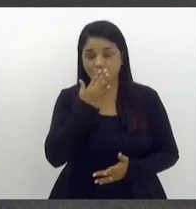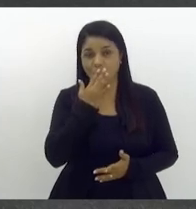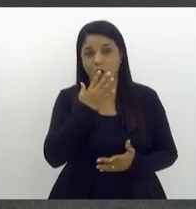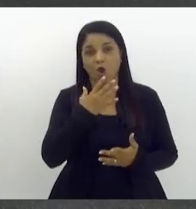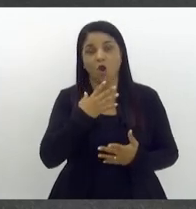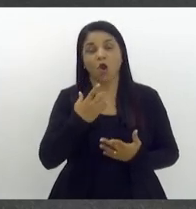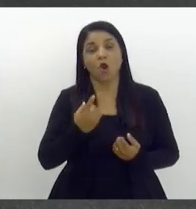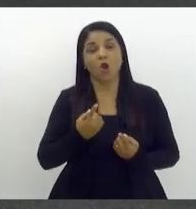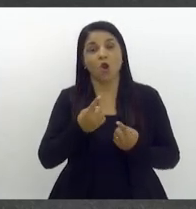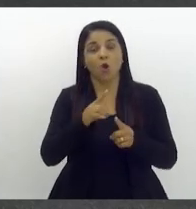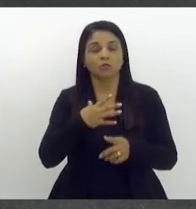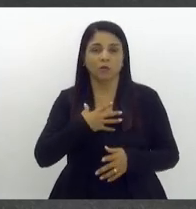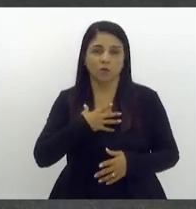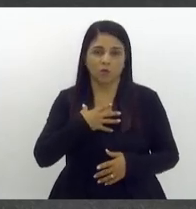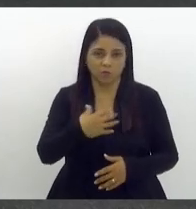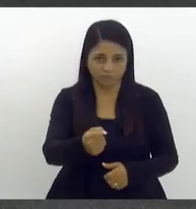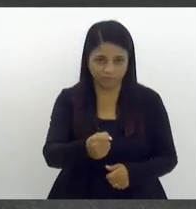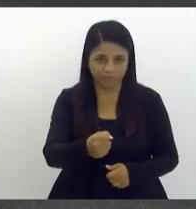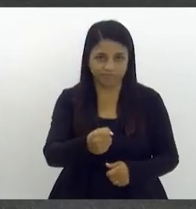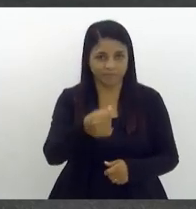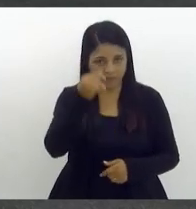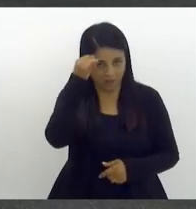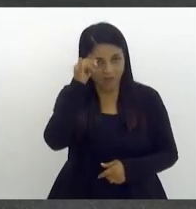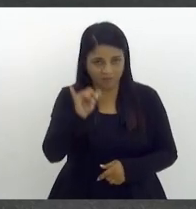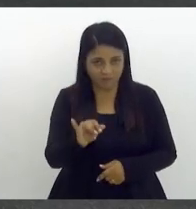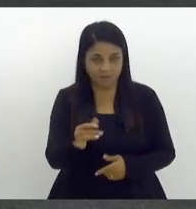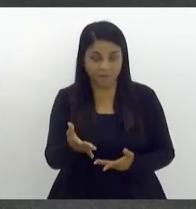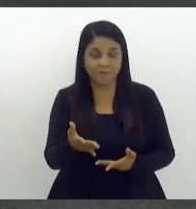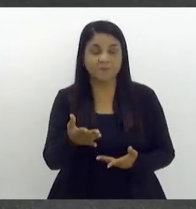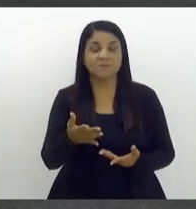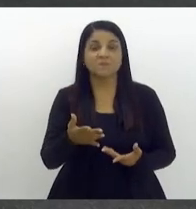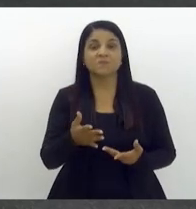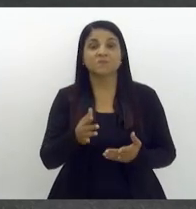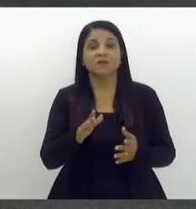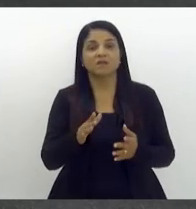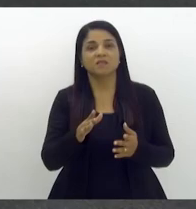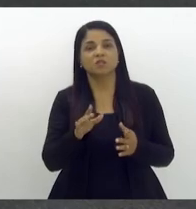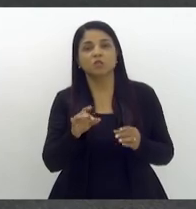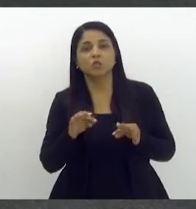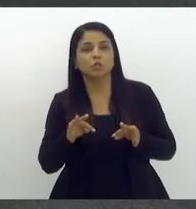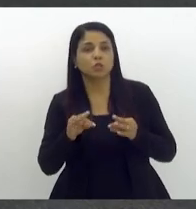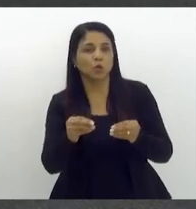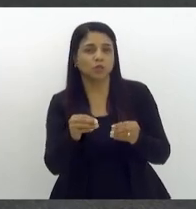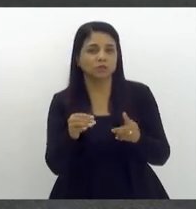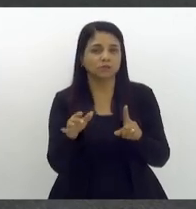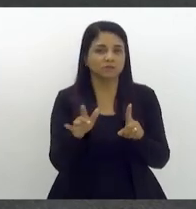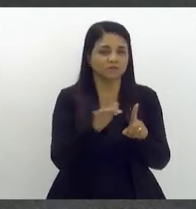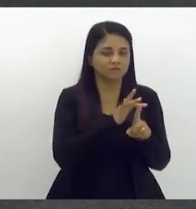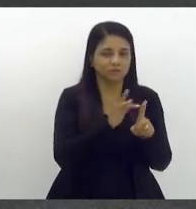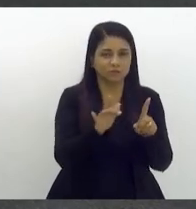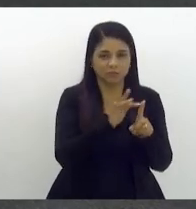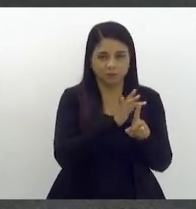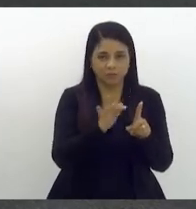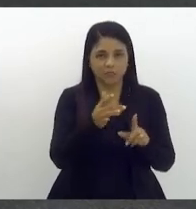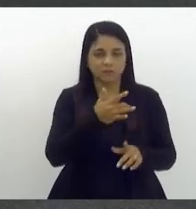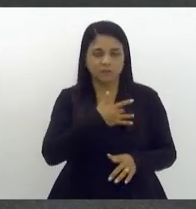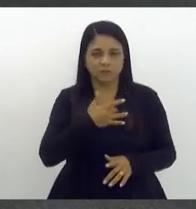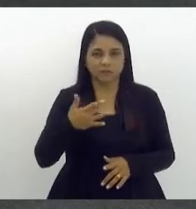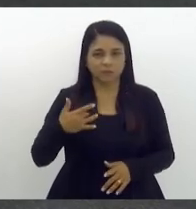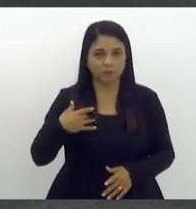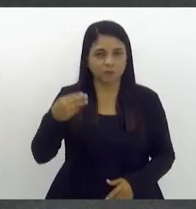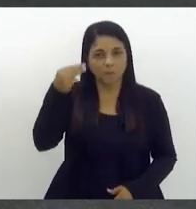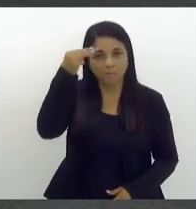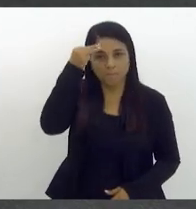e também a todos os mecanismos aí de fragilização e vulnerabilidade da saúde mental da